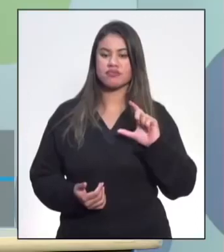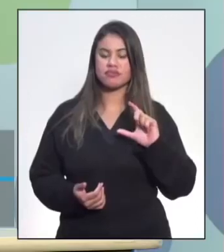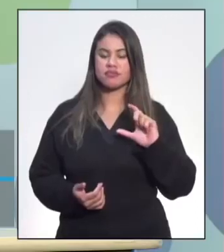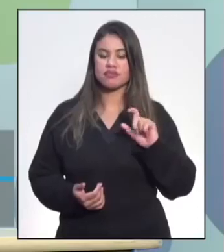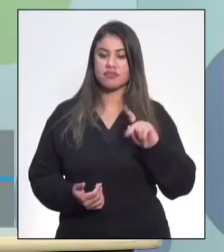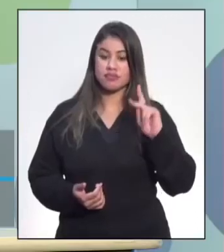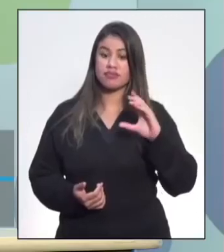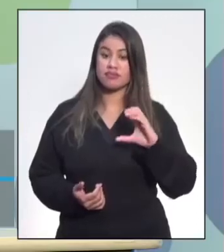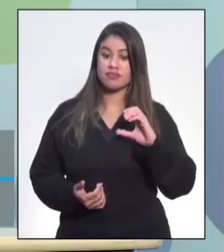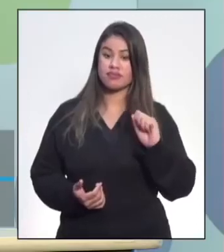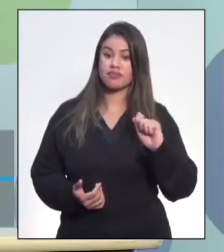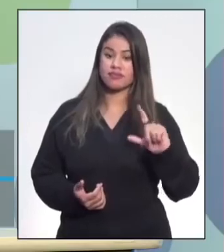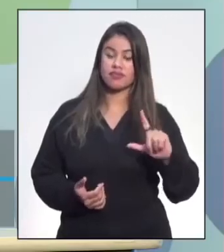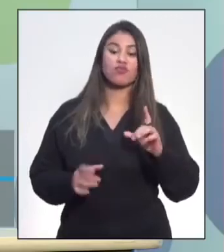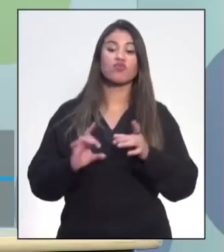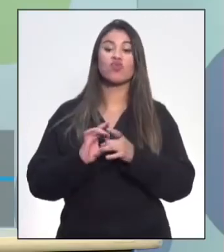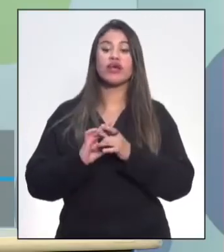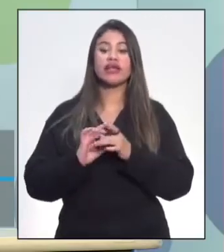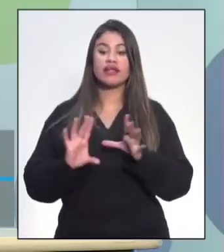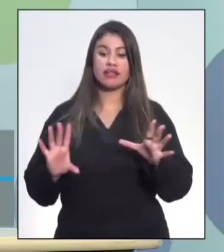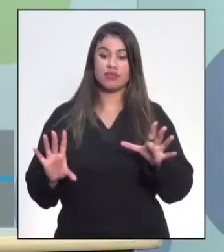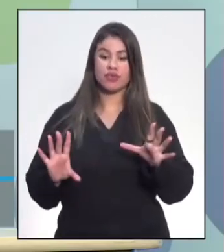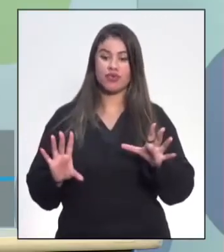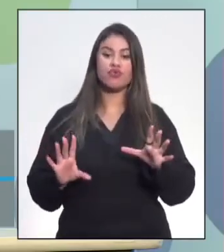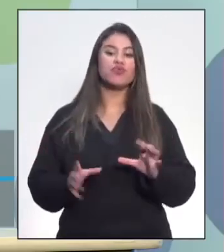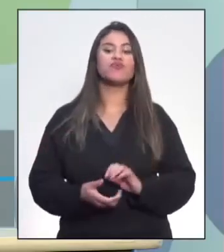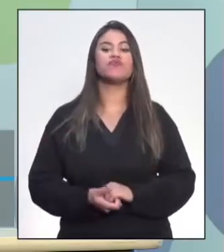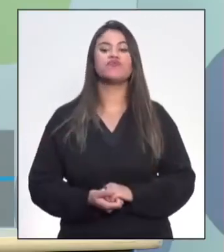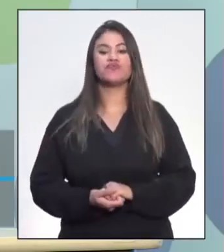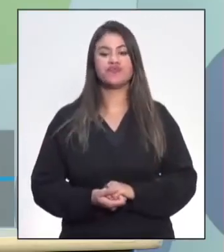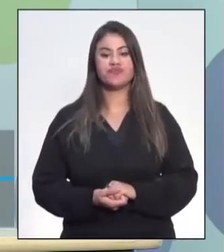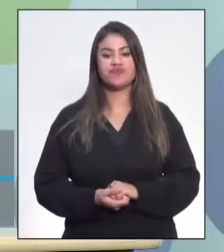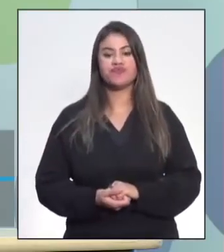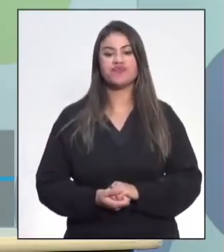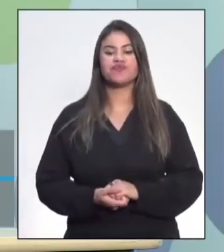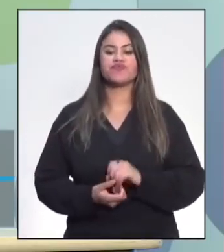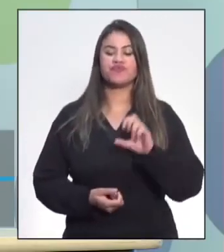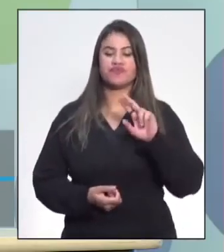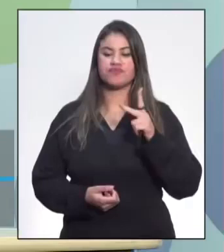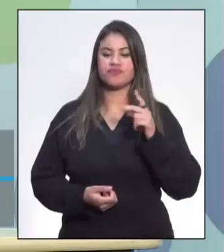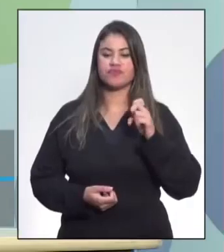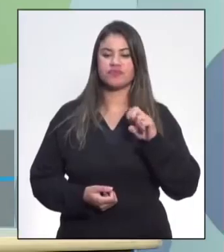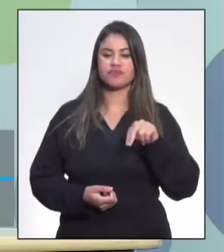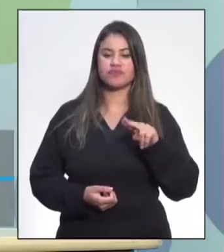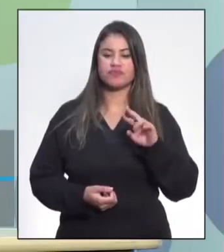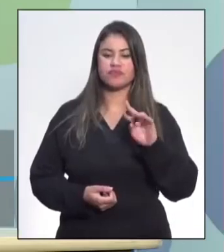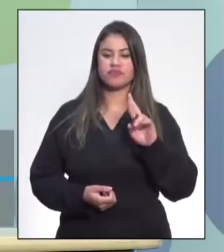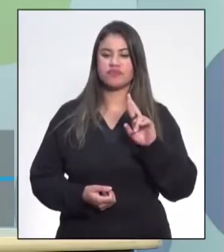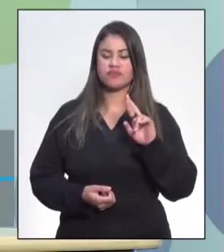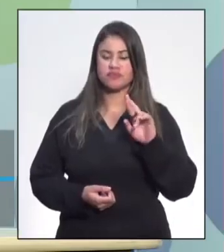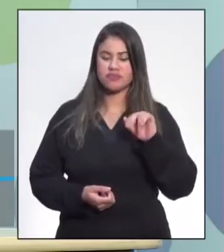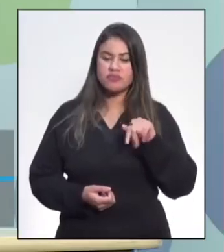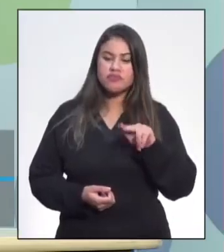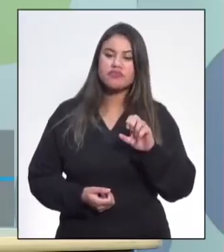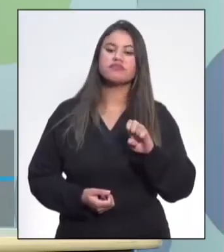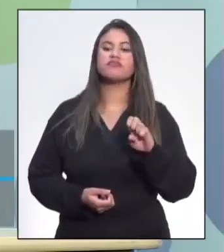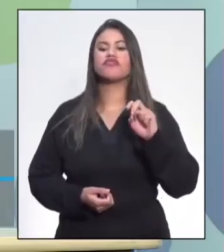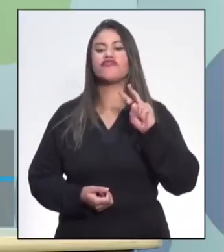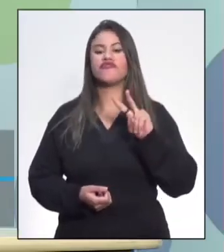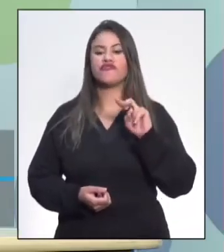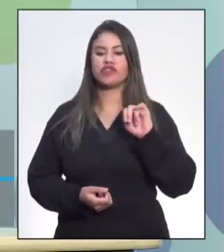que liberou. Né, a grande maioria escreveu que liberou. O Pedro Henrique, o Vinícius, o Diego,